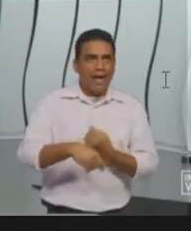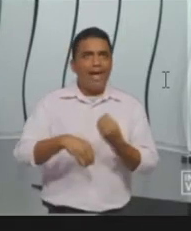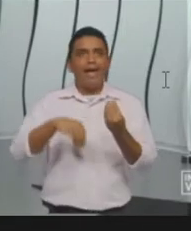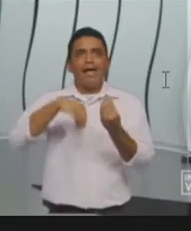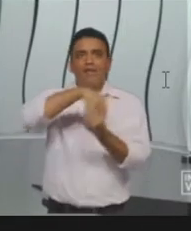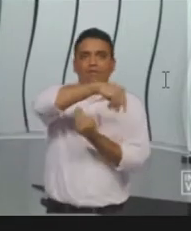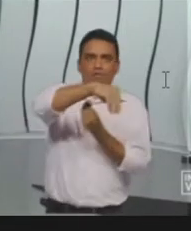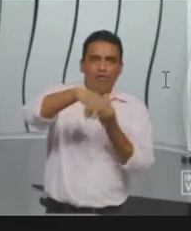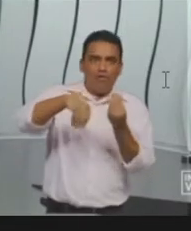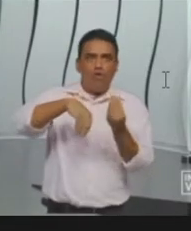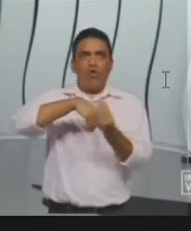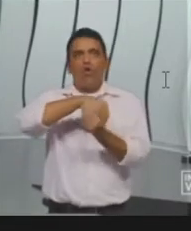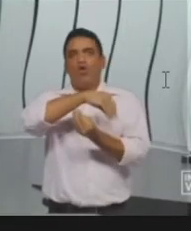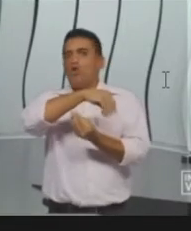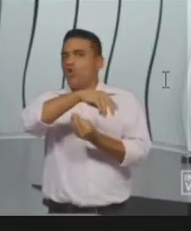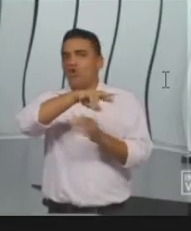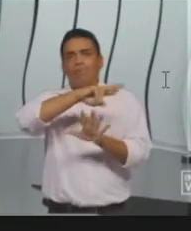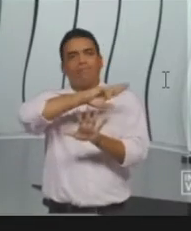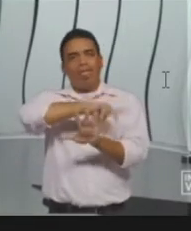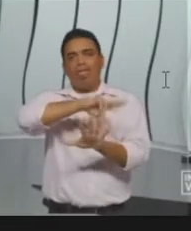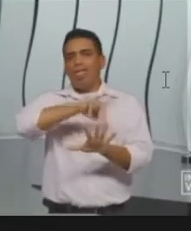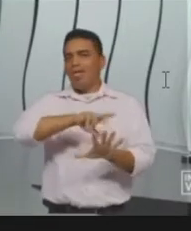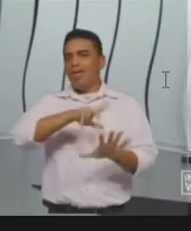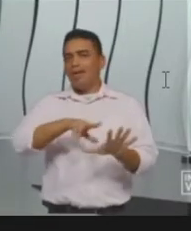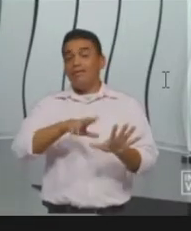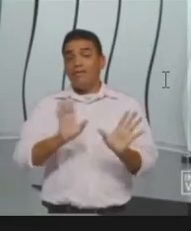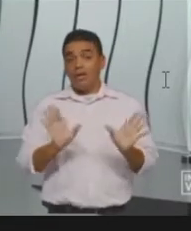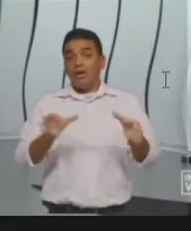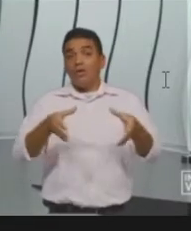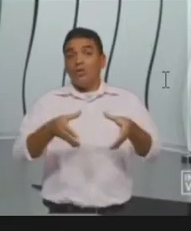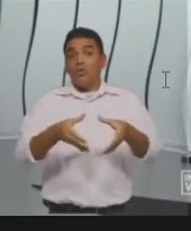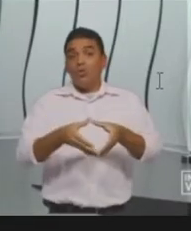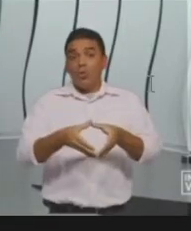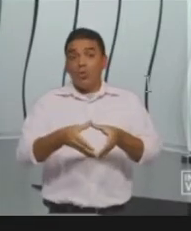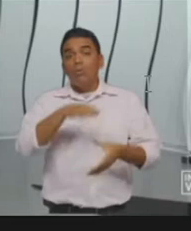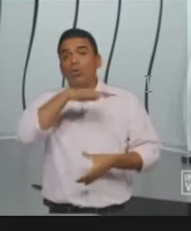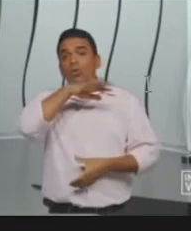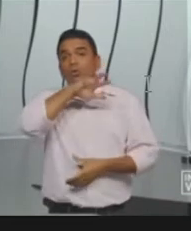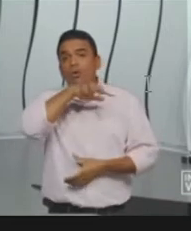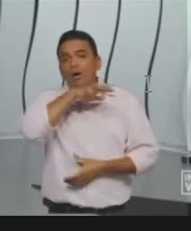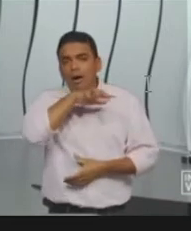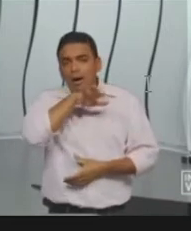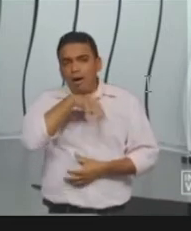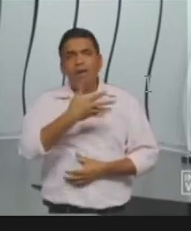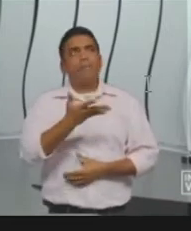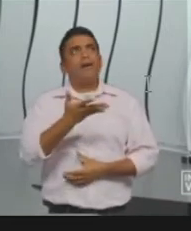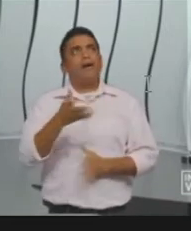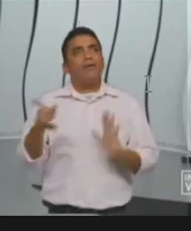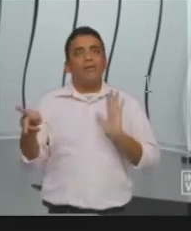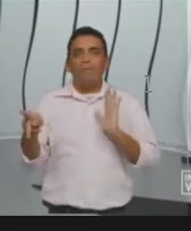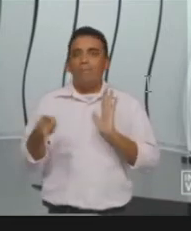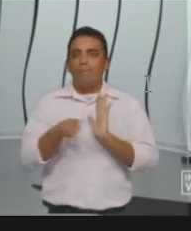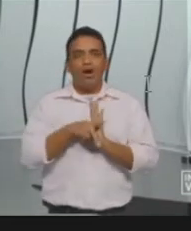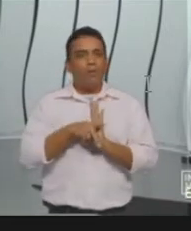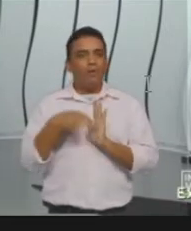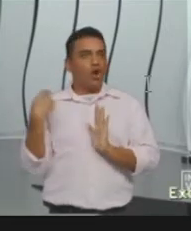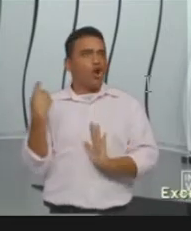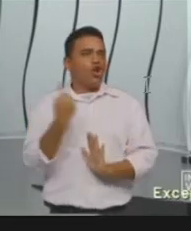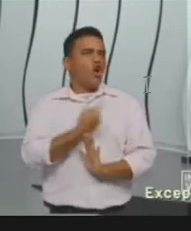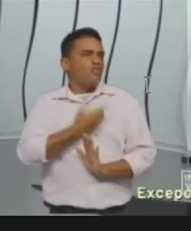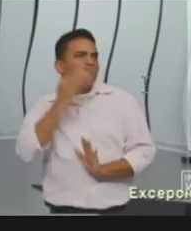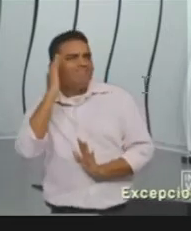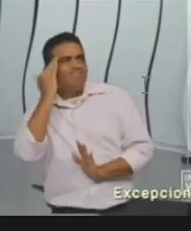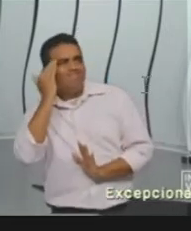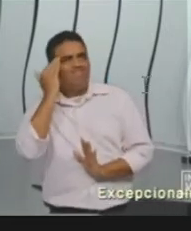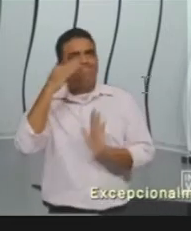de protozoário, eu vou focar aqui nos animais onde esse modo é usado, pelo menos para nós classificarmos e